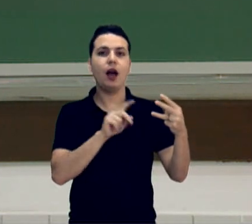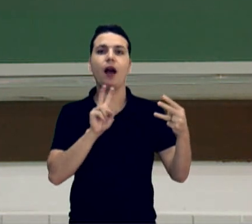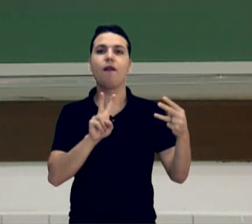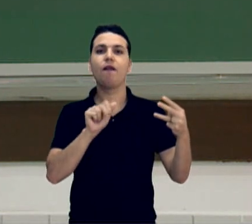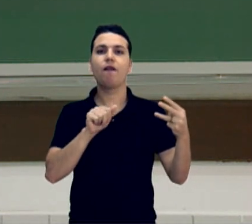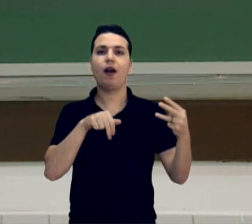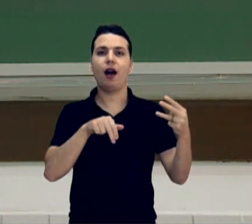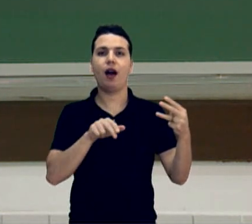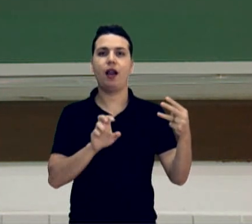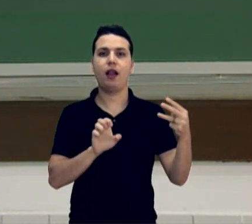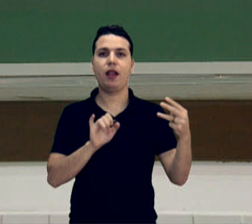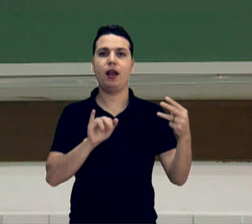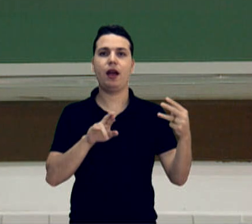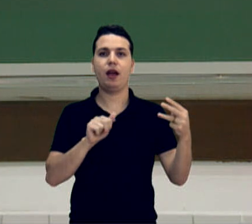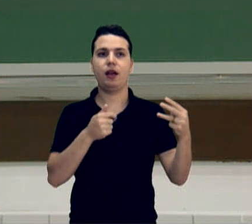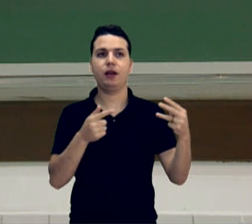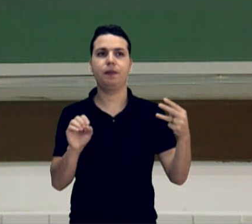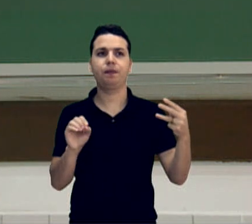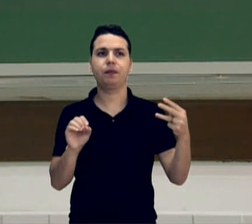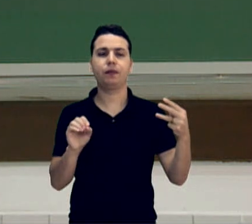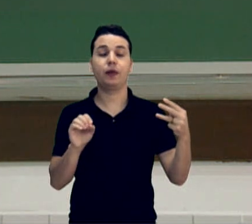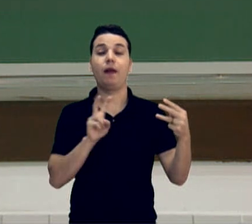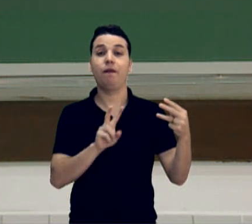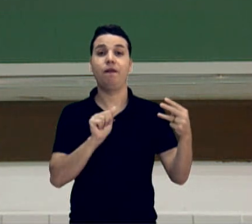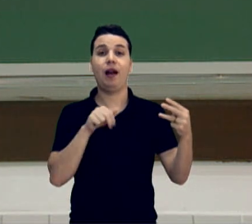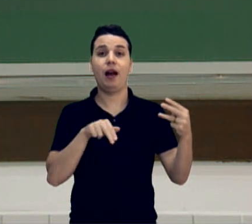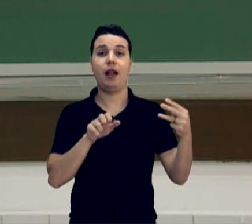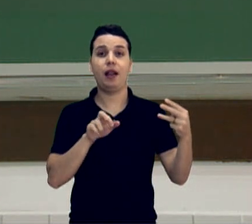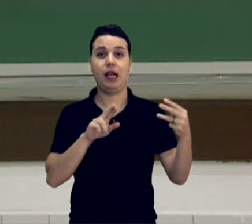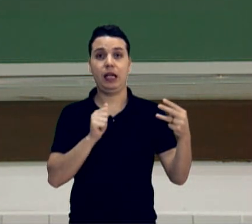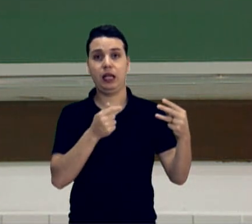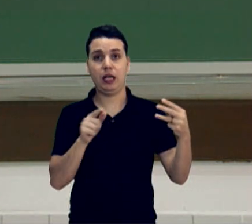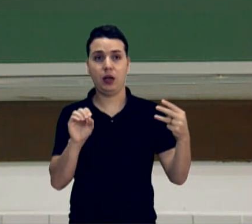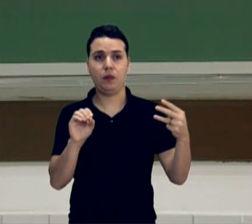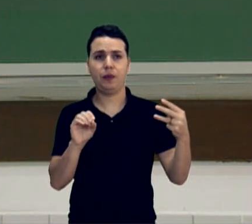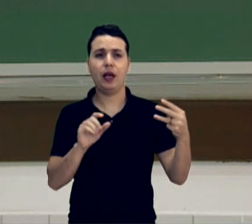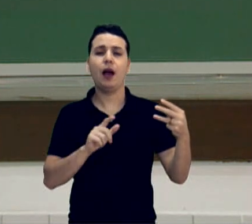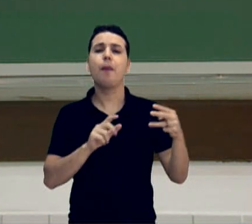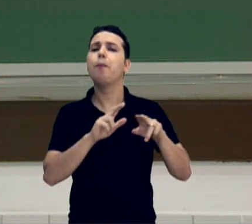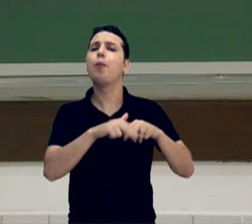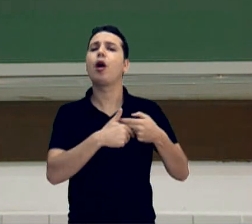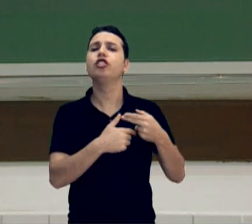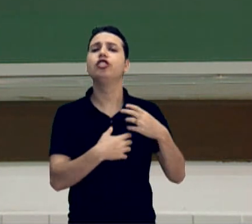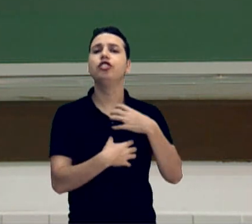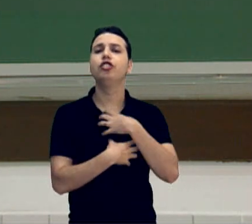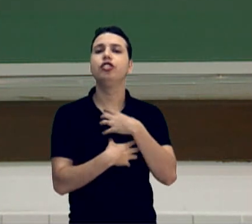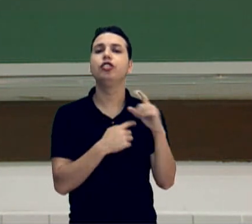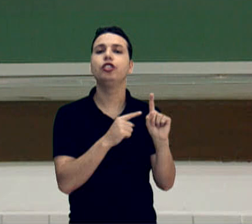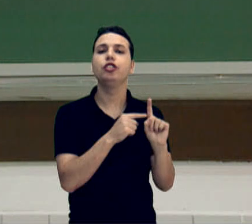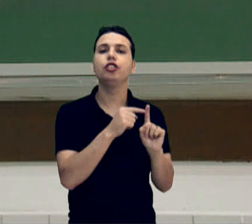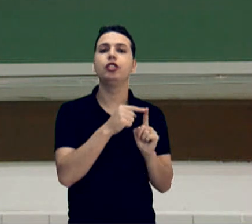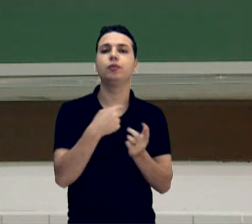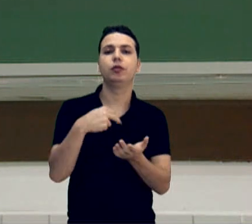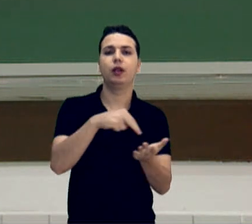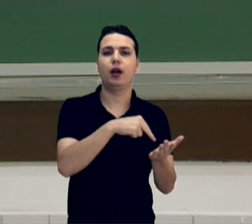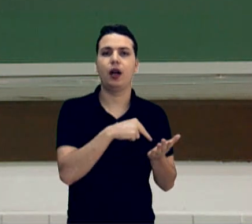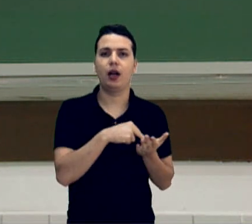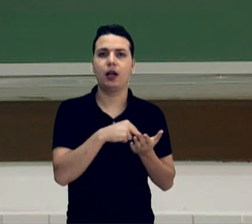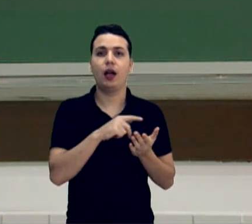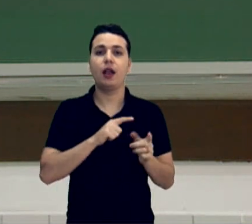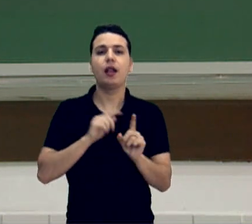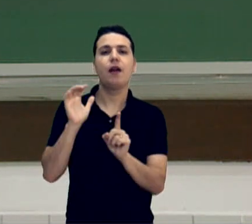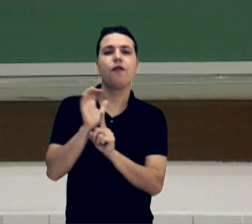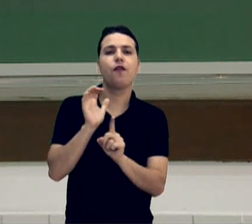ritmo, né? Porque assim, por mais que a dança tenha esse nome, ela sofre influência pelo